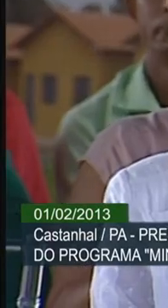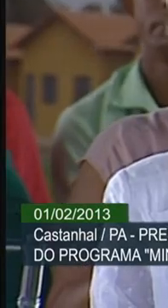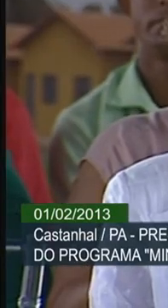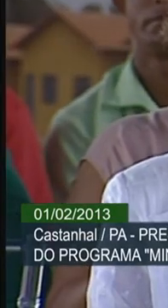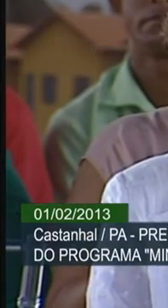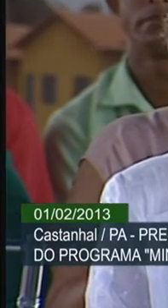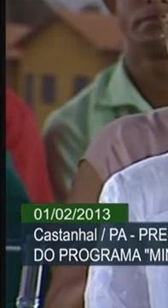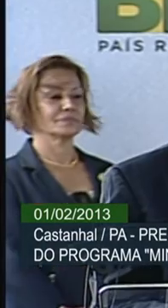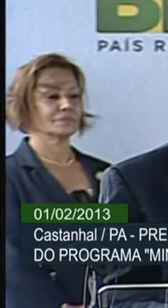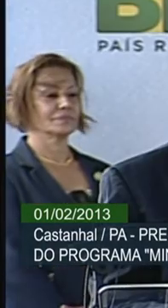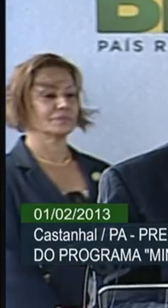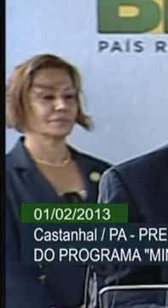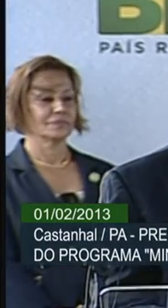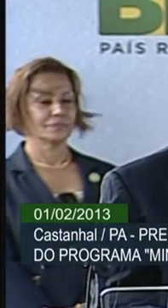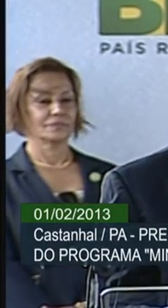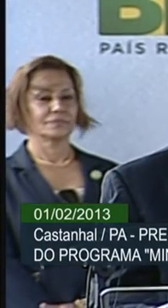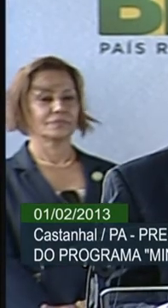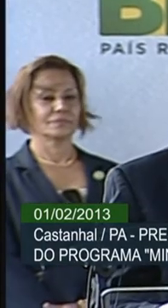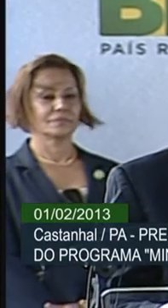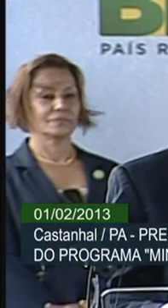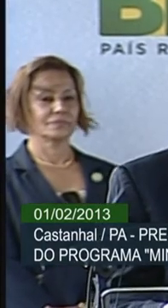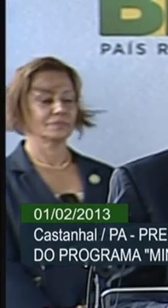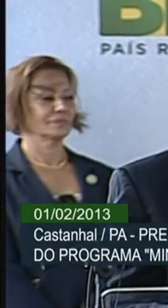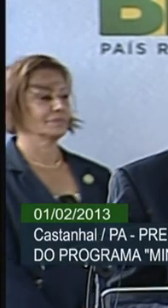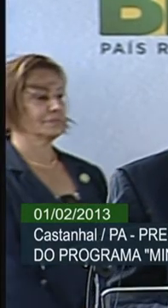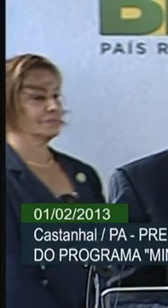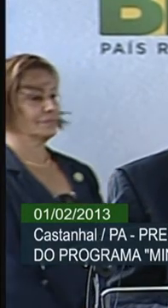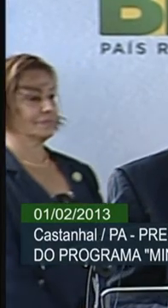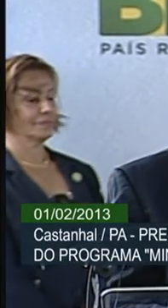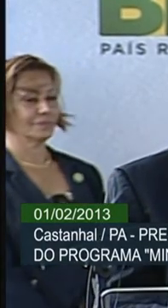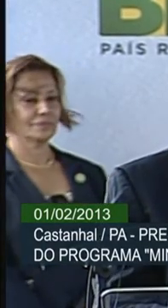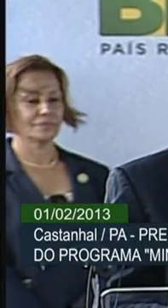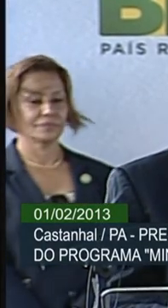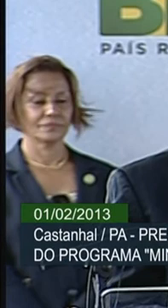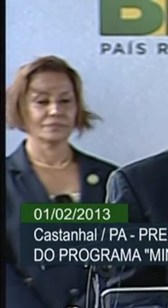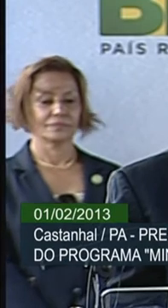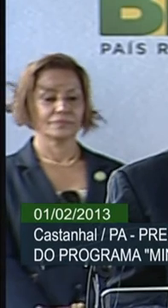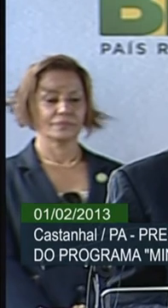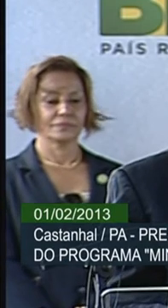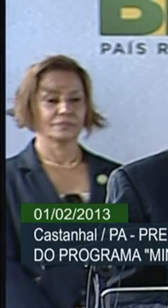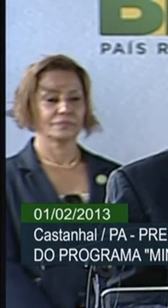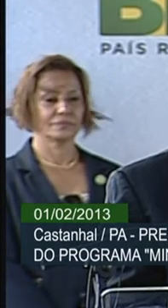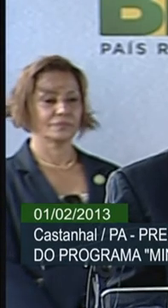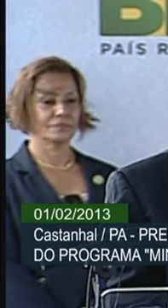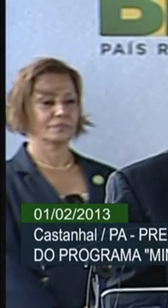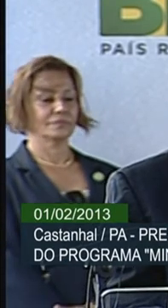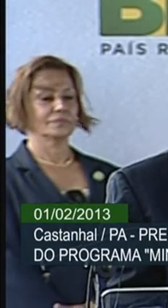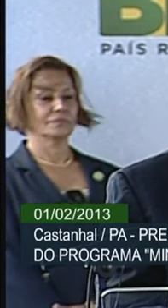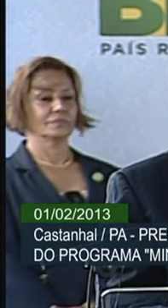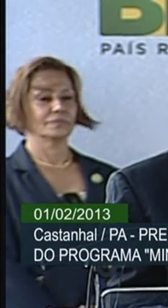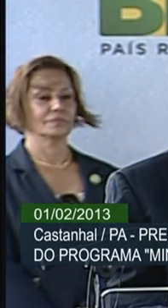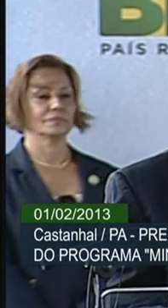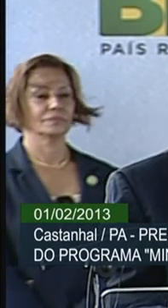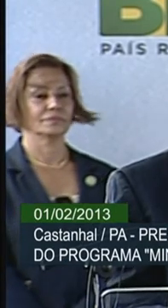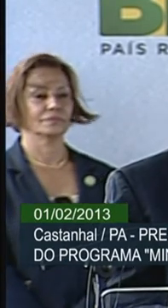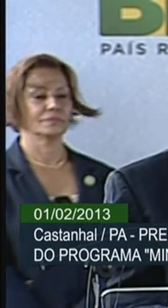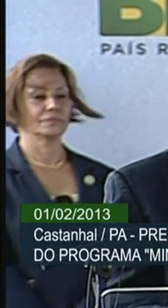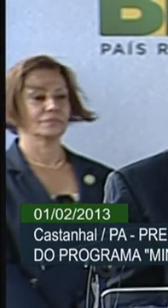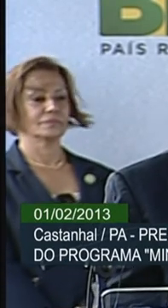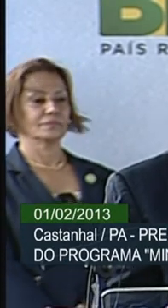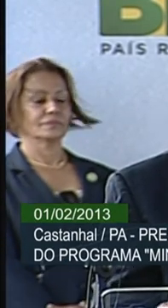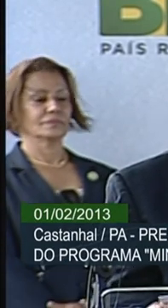juro Aguinaldo Ribeiro Ministro de estado das cidades o General José elito Carvalho